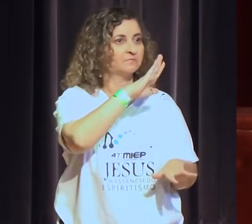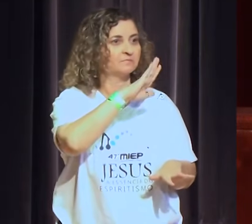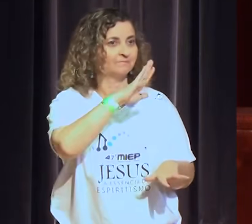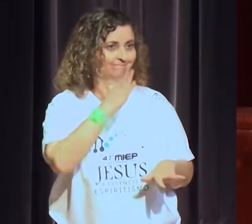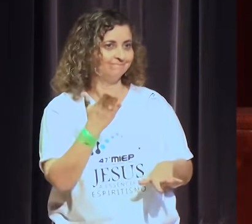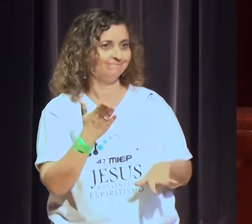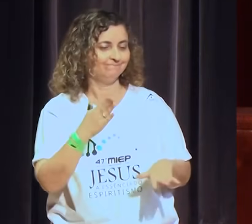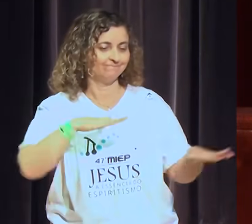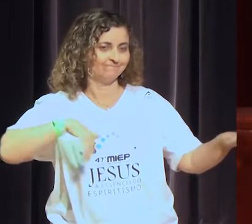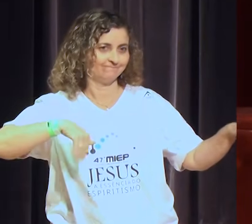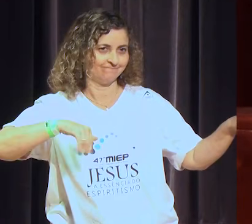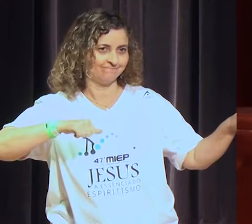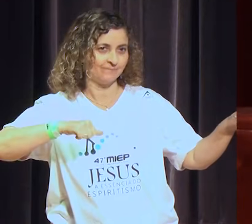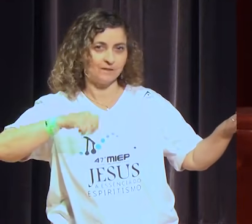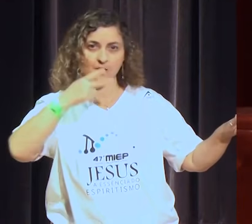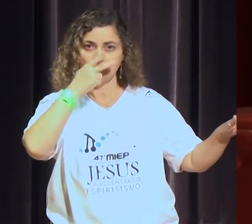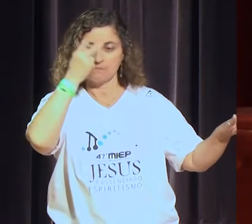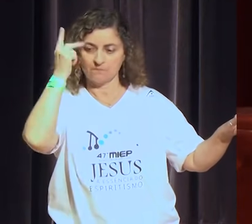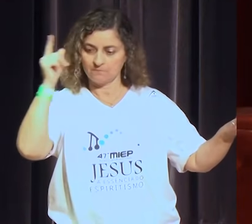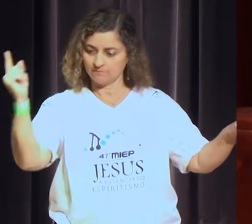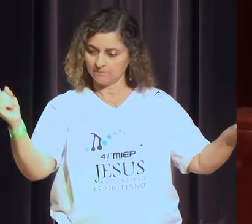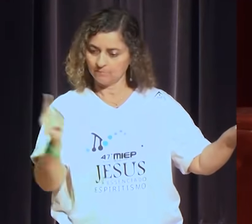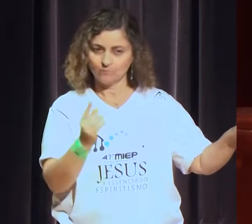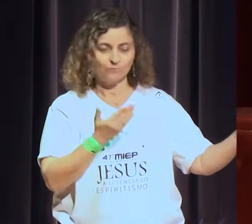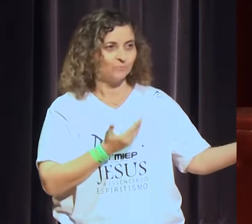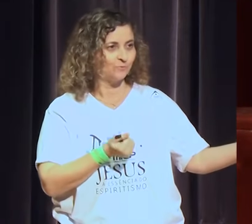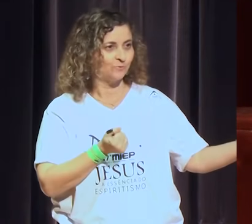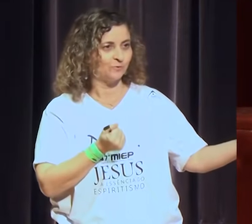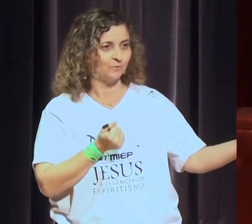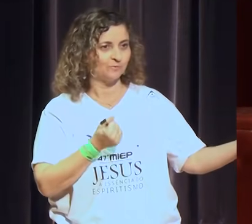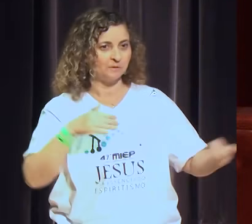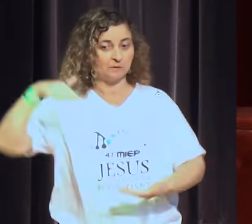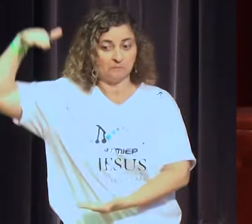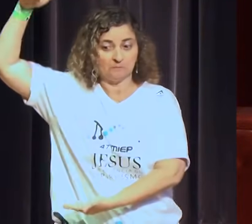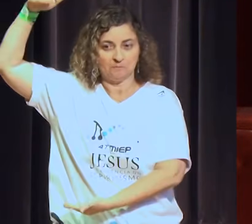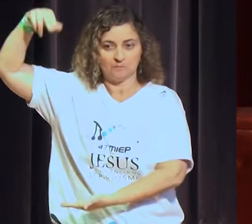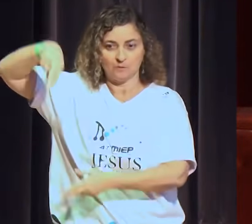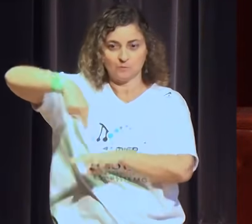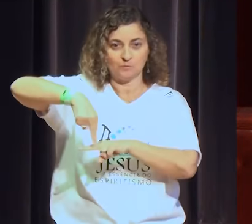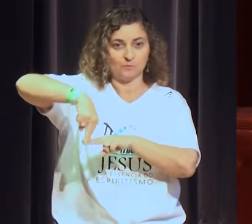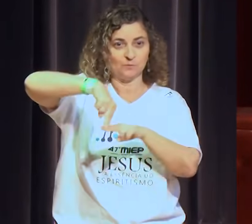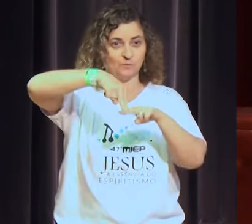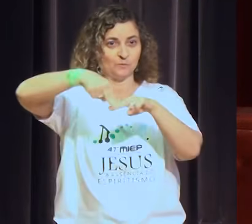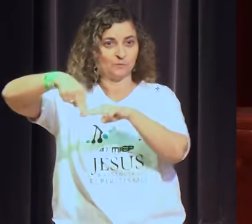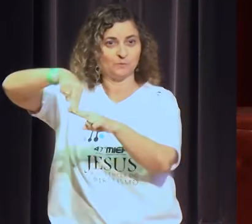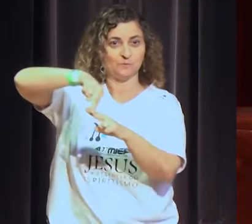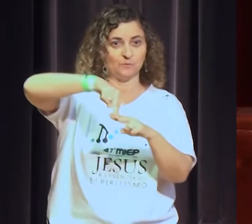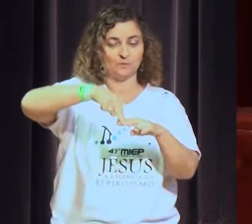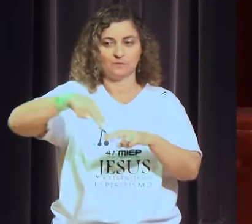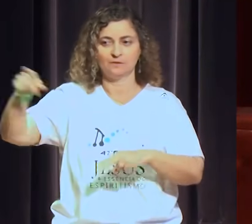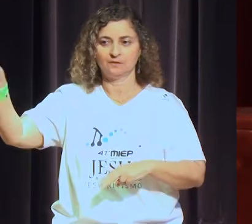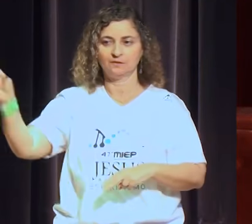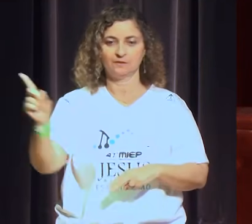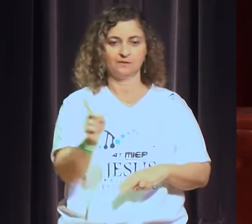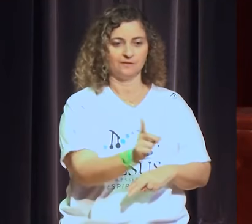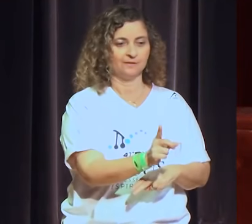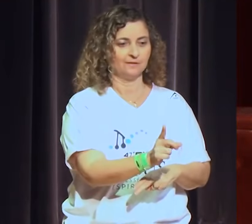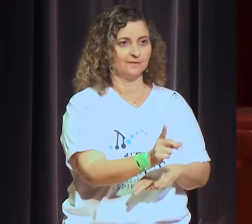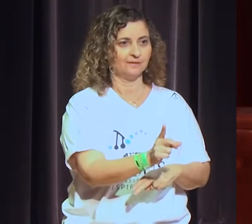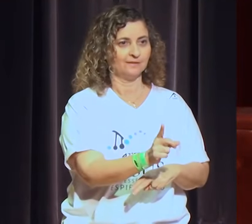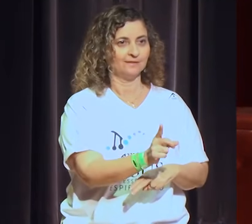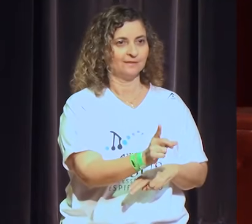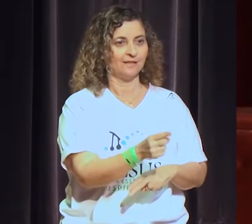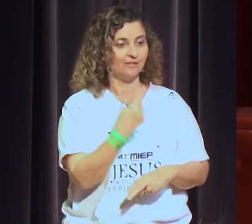Aí você está na praia, assim, tranquilo, né? Passa aquele menino com a prancha na mão, andando para o mar. Você fala assim, o